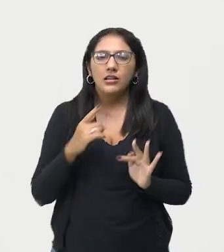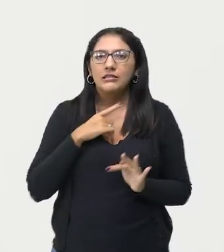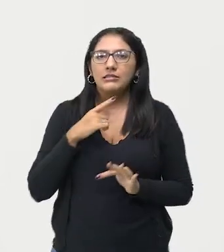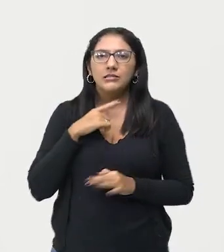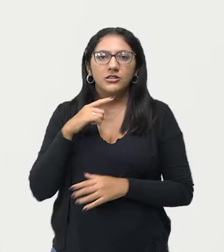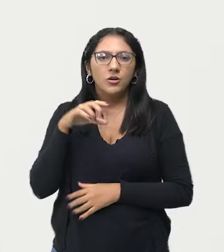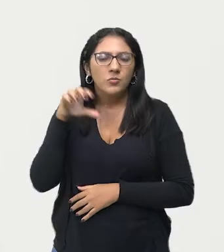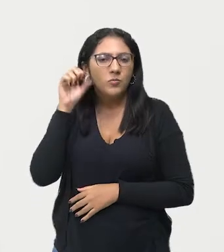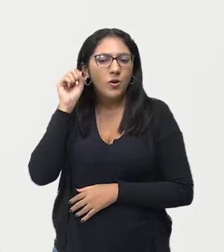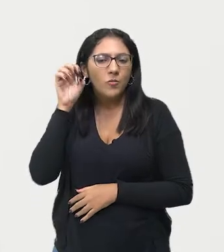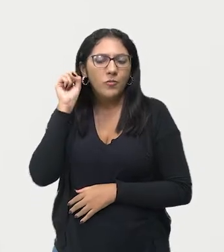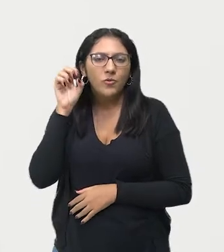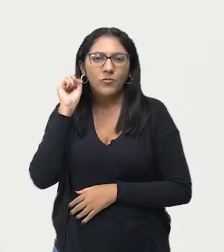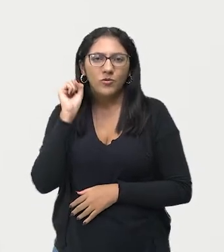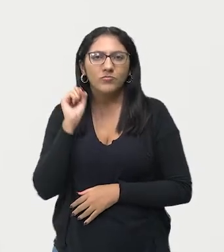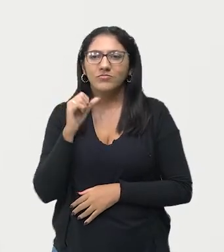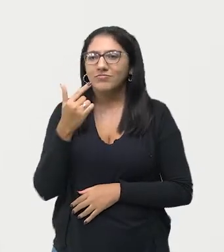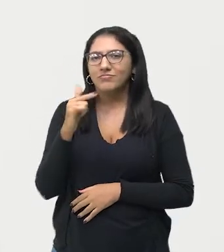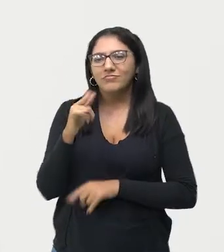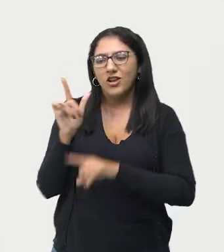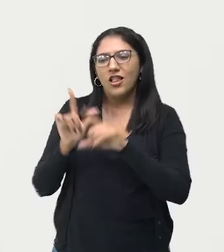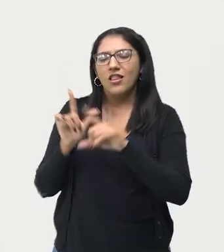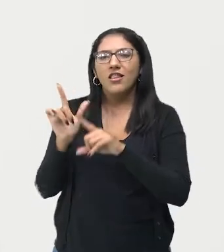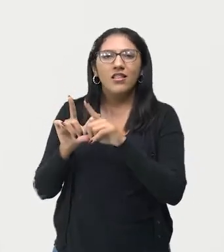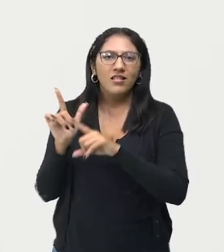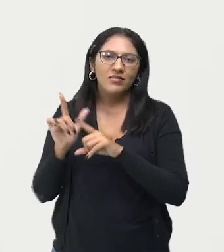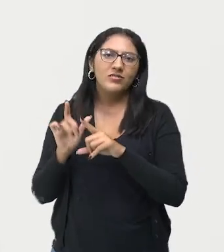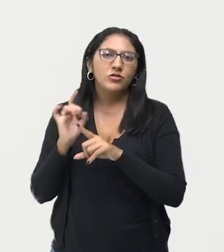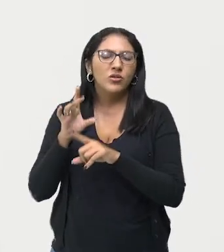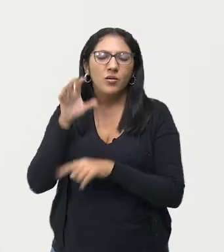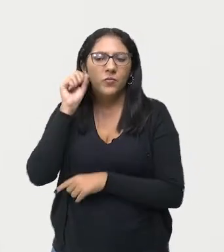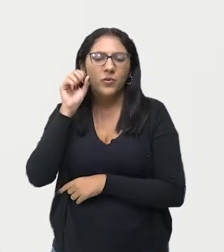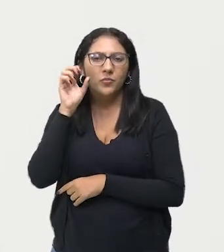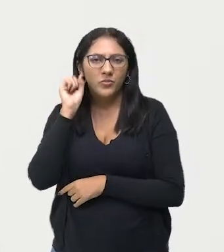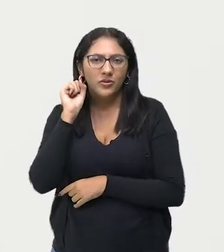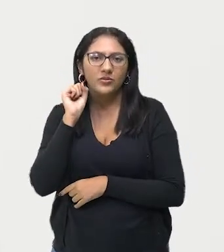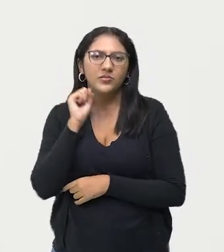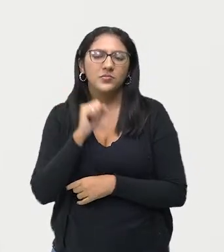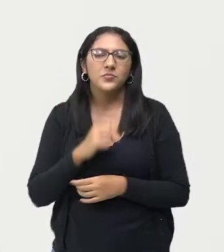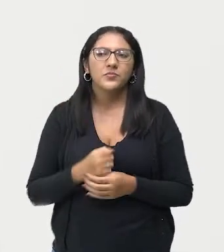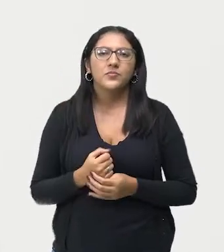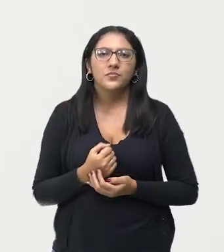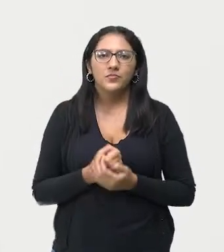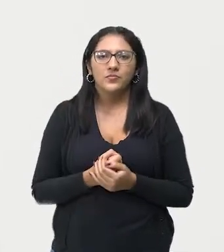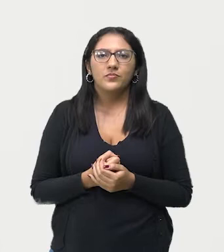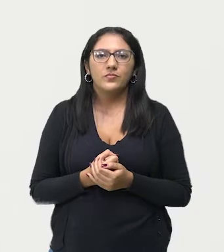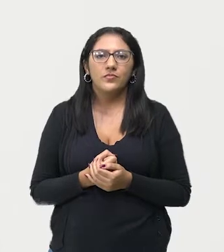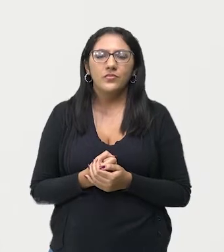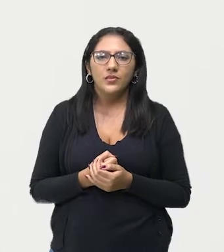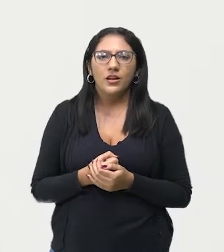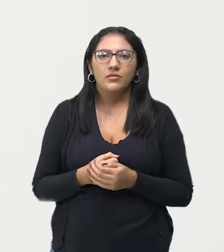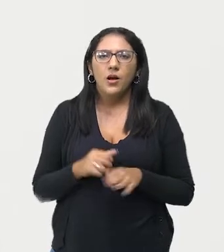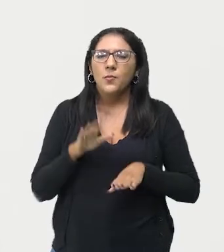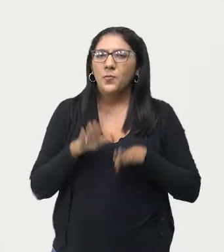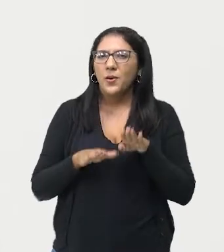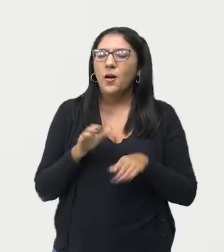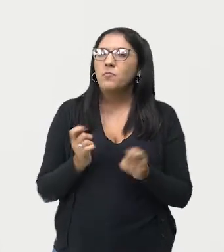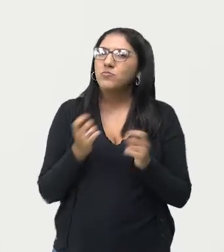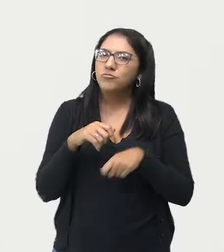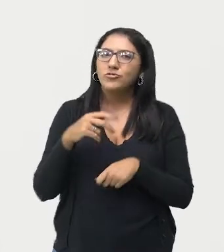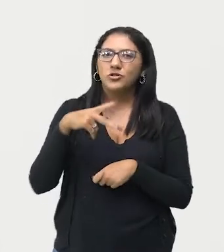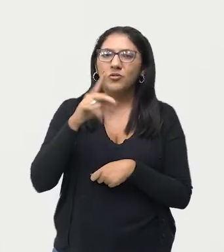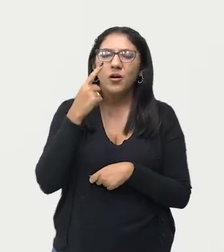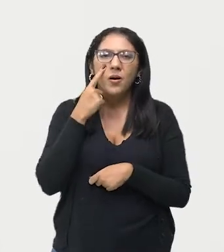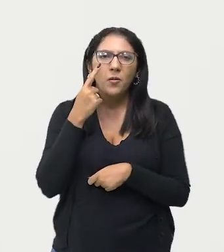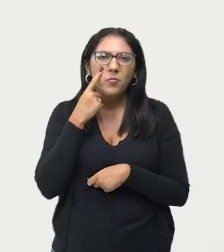rádio, né? Então isso é um fato por quê? Porque isso pode ser comprovado por quem quer que vá e busque uma fita e assista